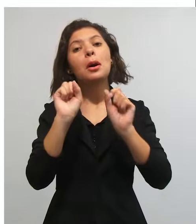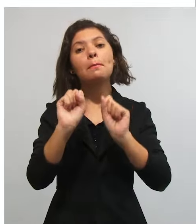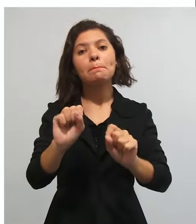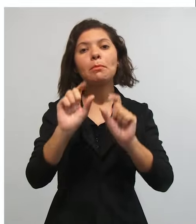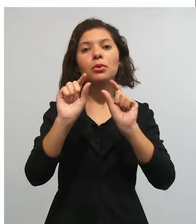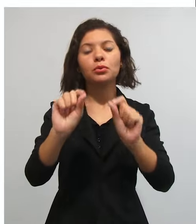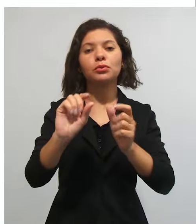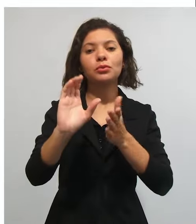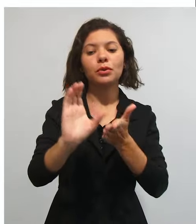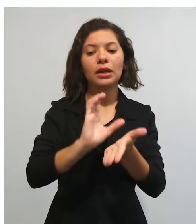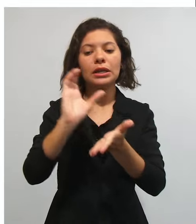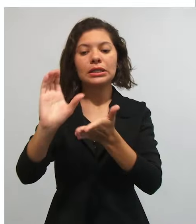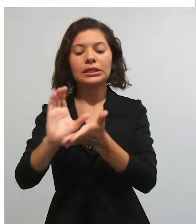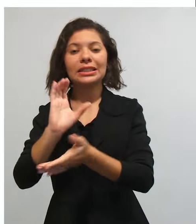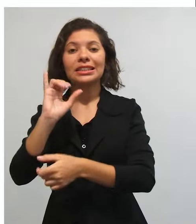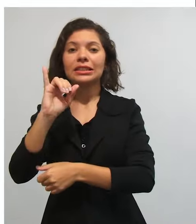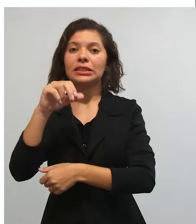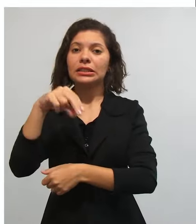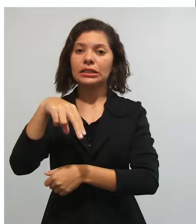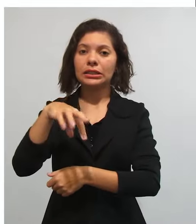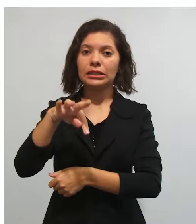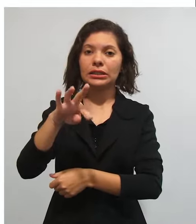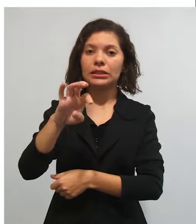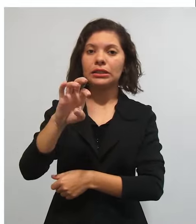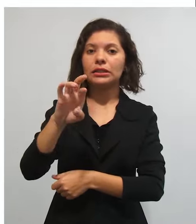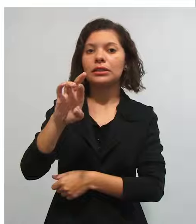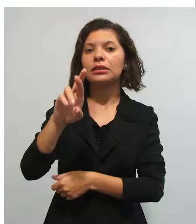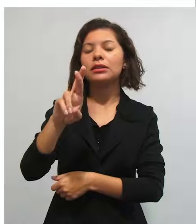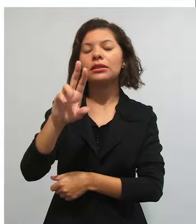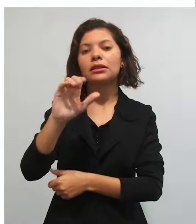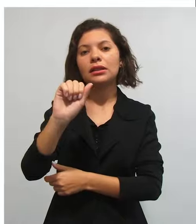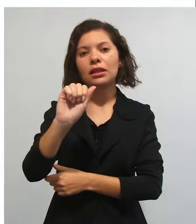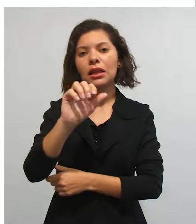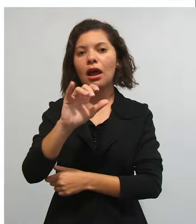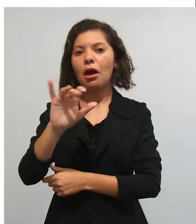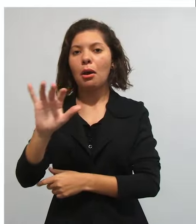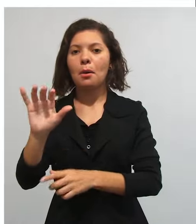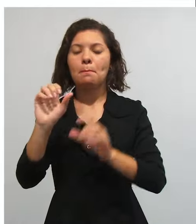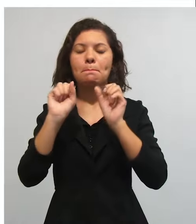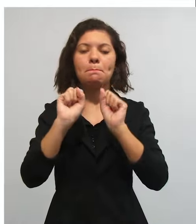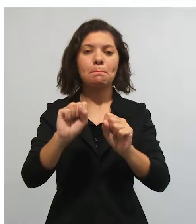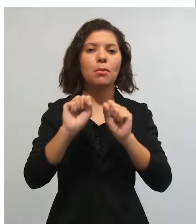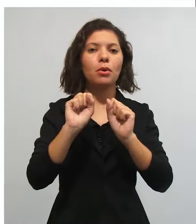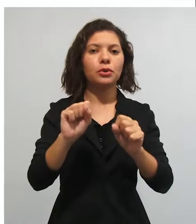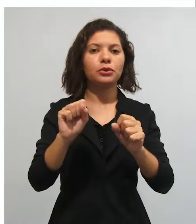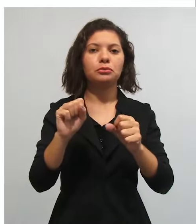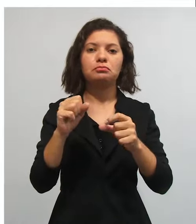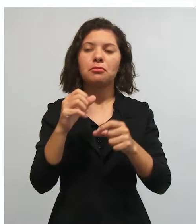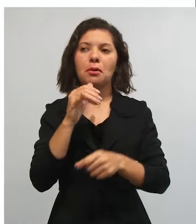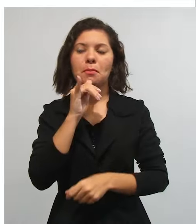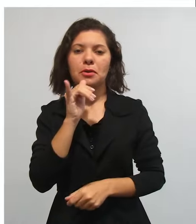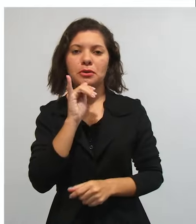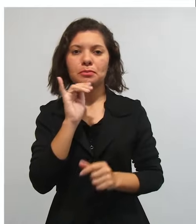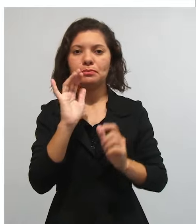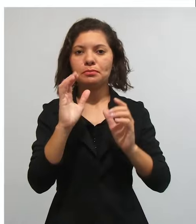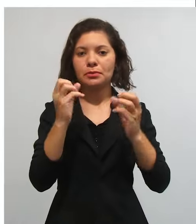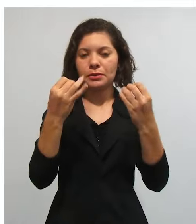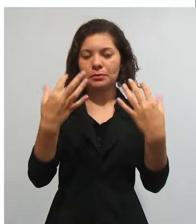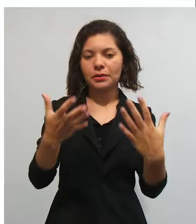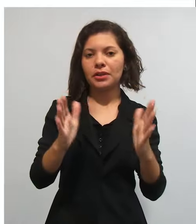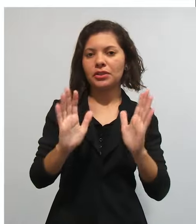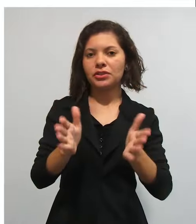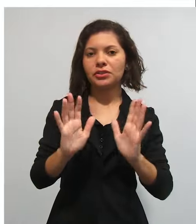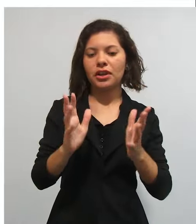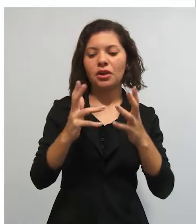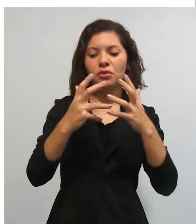receitas correntes intra-orçamentárias, como eu citei, por exemplo, o valor que o IFRO paga para a imprensa nacional. Então, lá